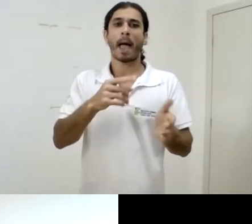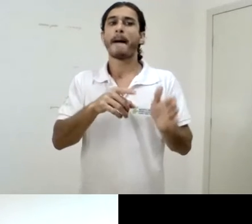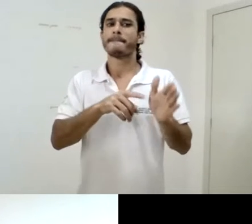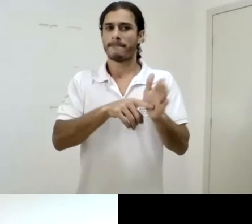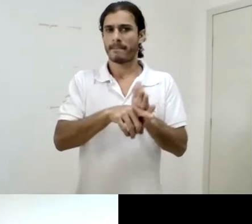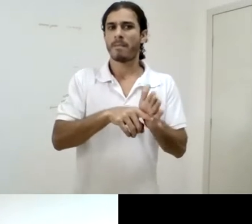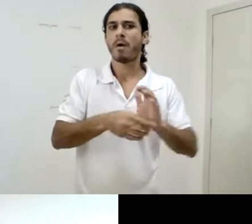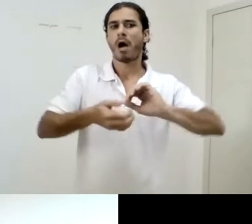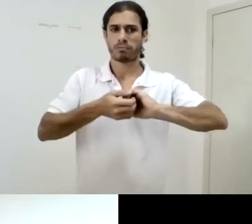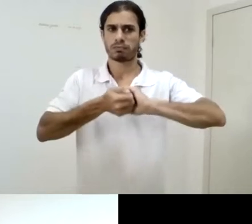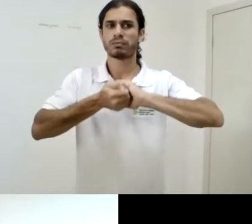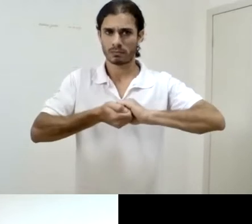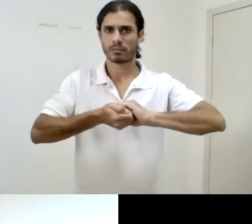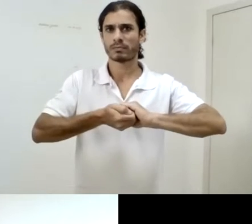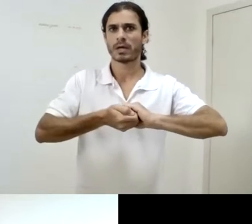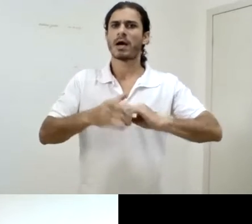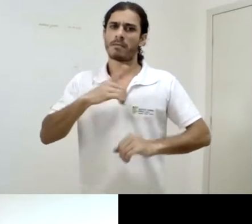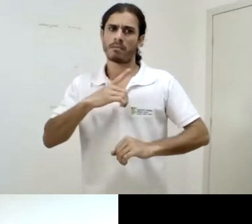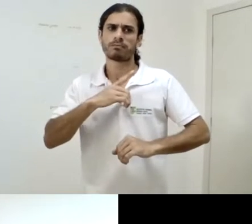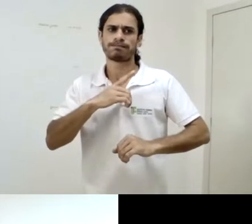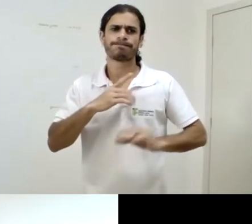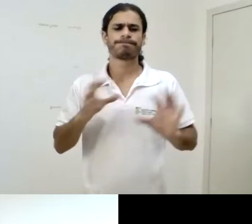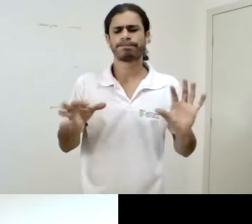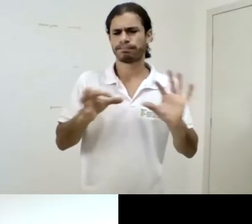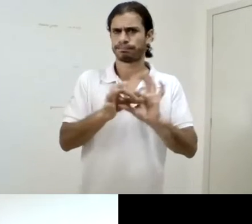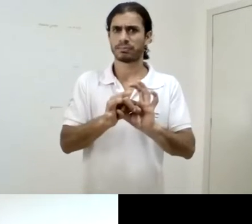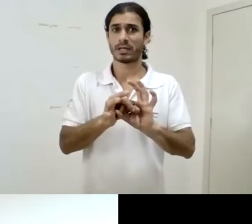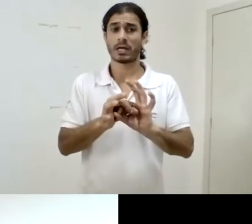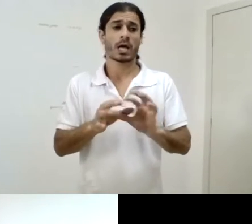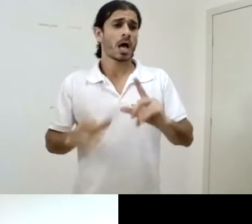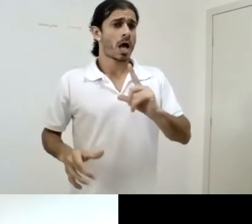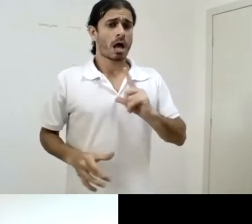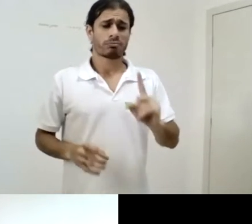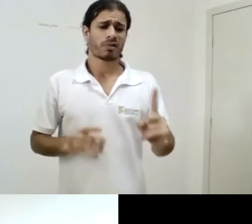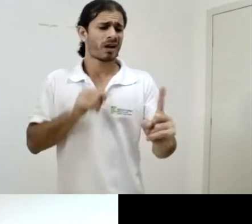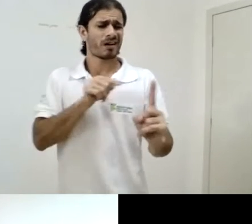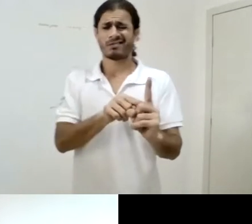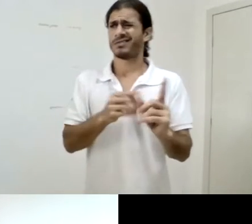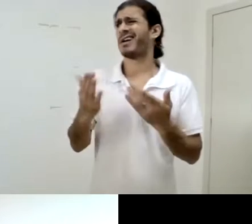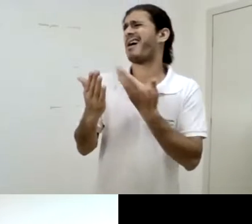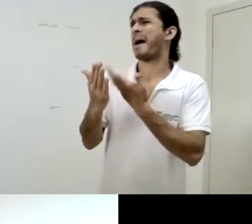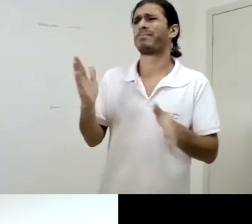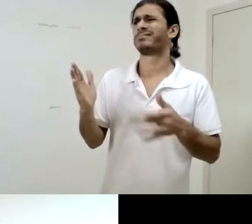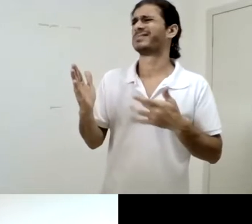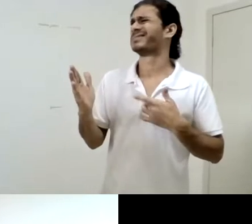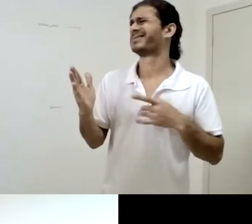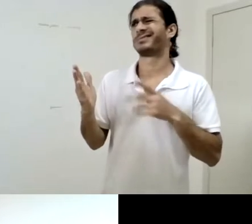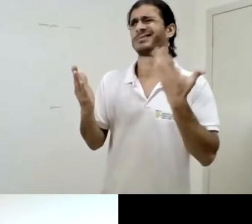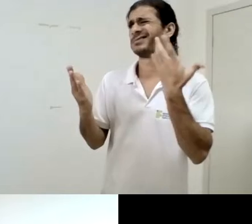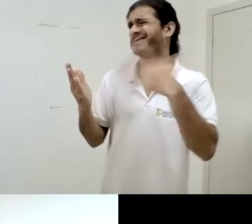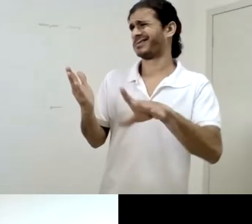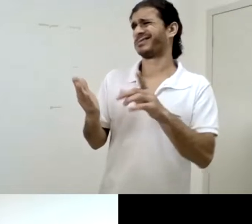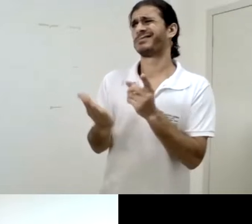continuar, por exemplo, um professor que está com dificuldade com aquela turma. Aí, você vai